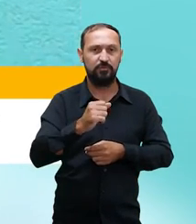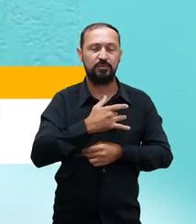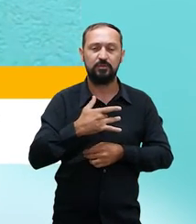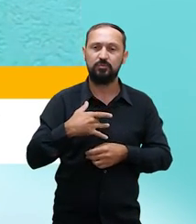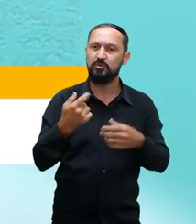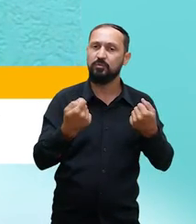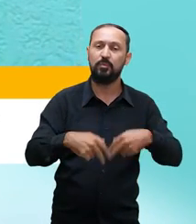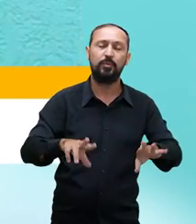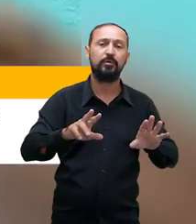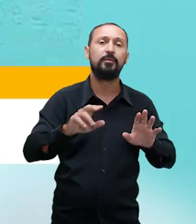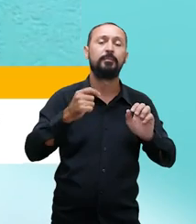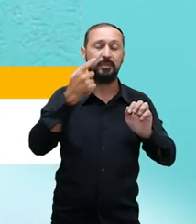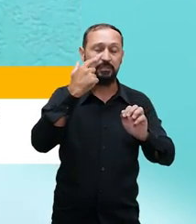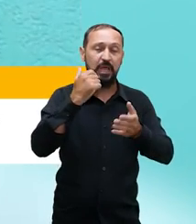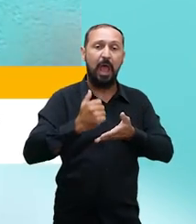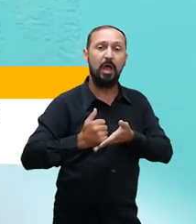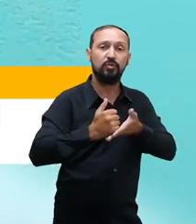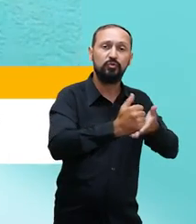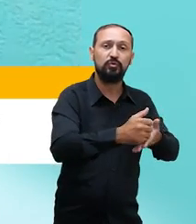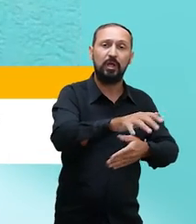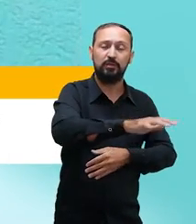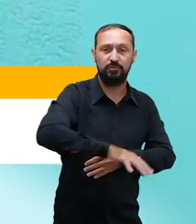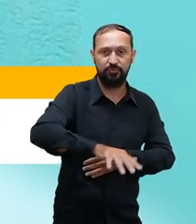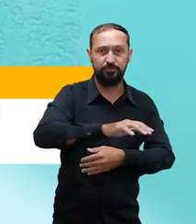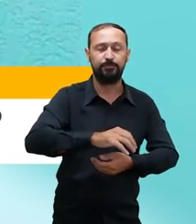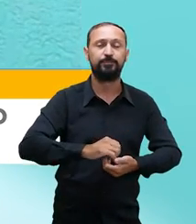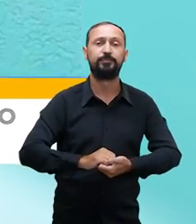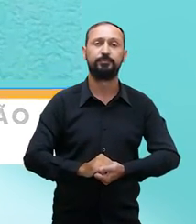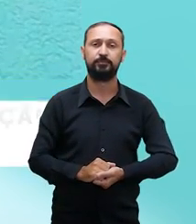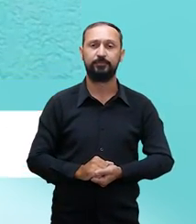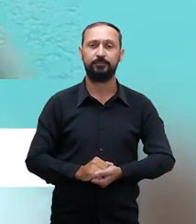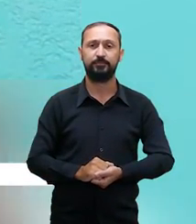e não tem solução à saúde. Precisa de estender a mão amiga aqui nessa região.